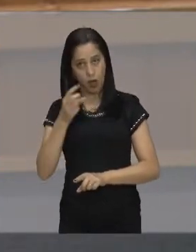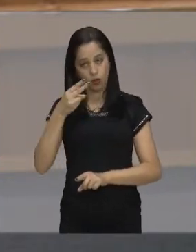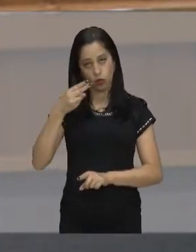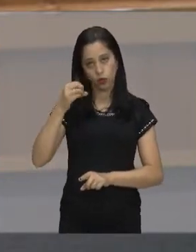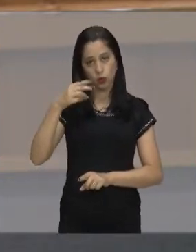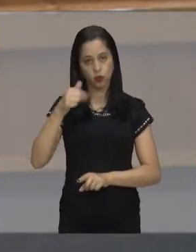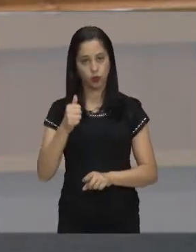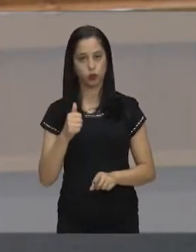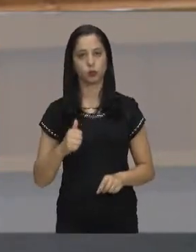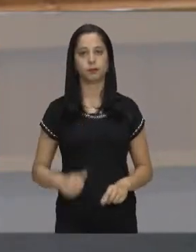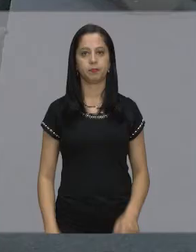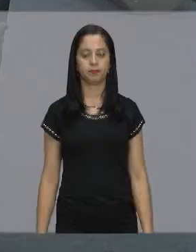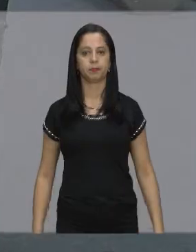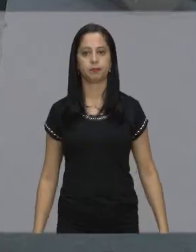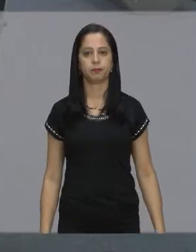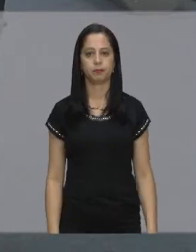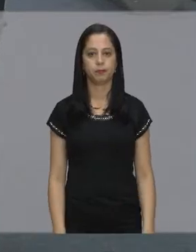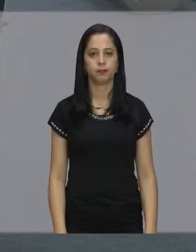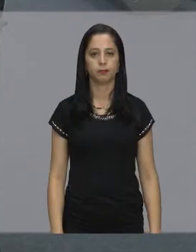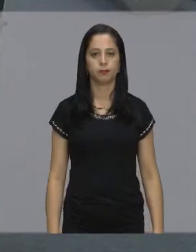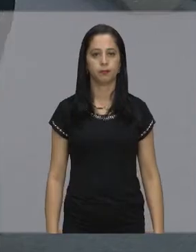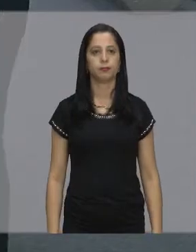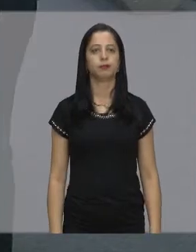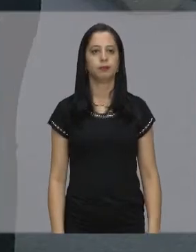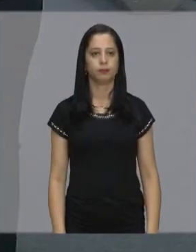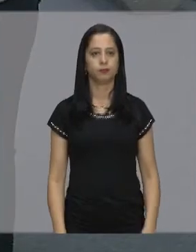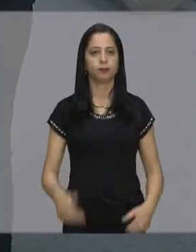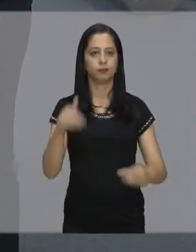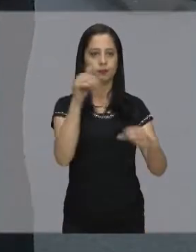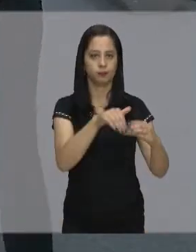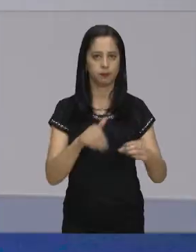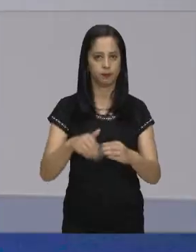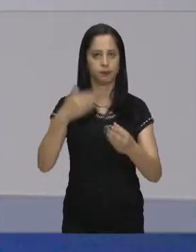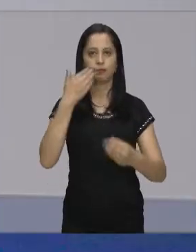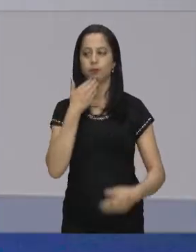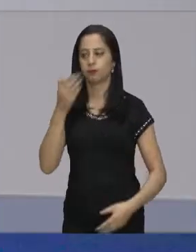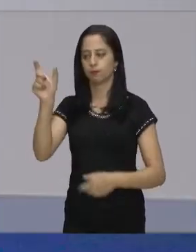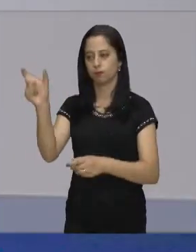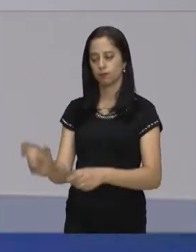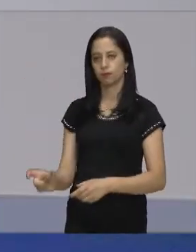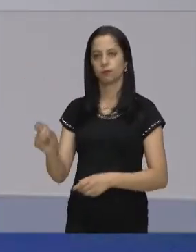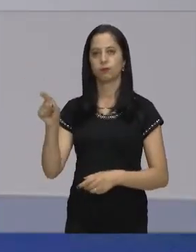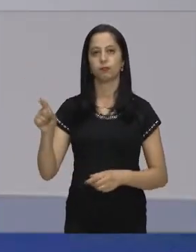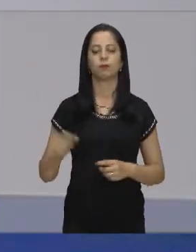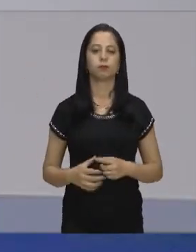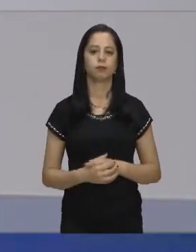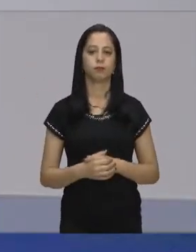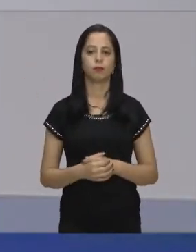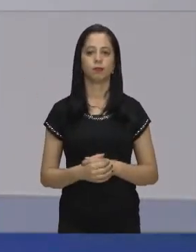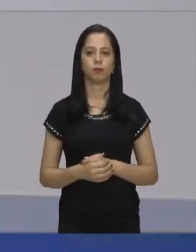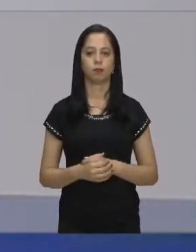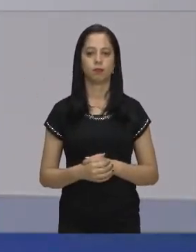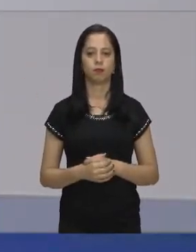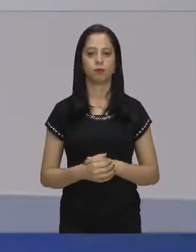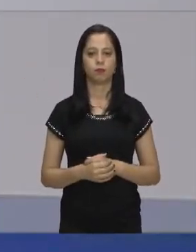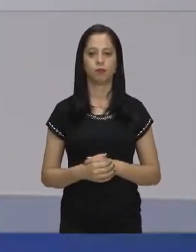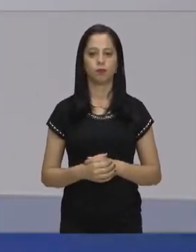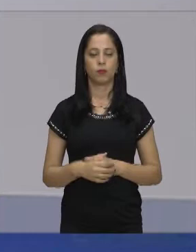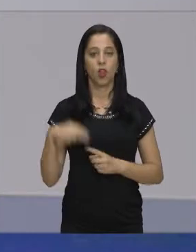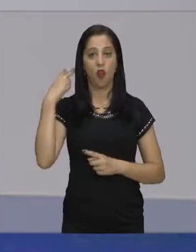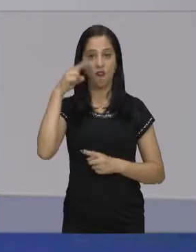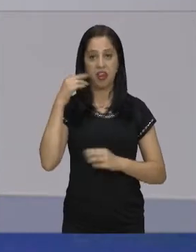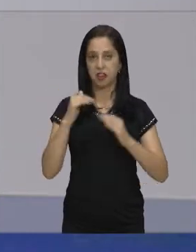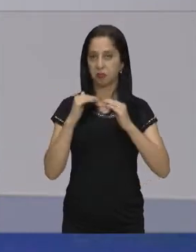13.109/2021, senhor presidente. Em votação, o pedido verbal do vereador Juvenil Silvério.